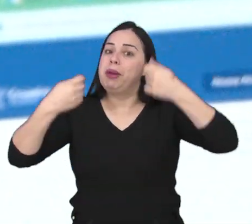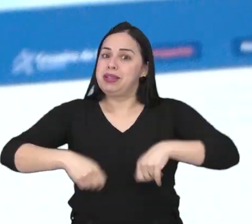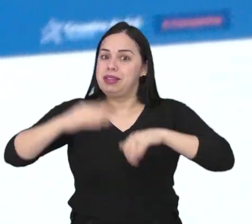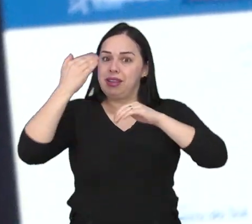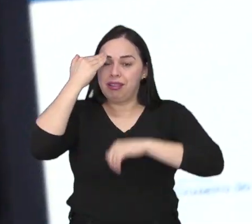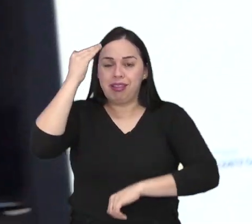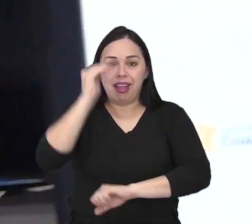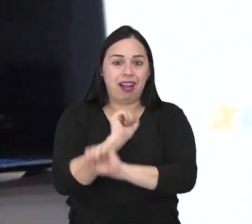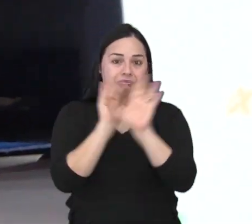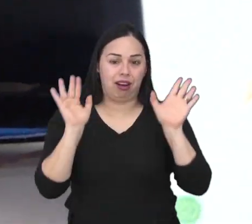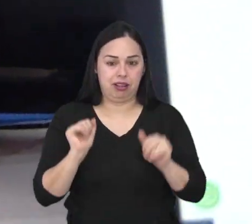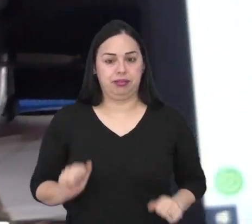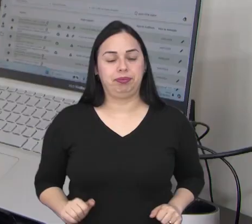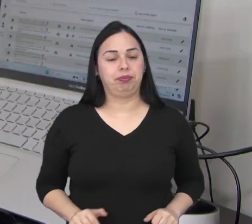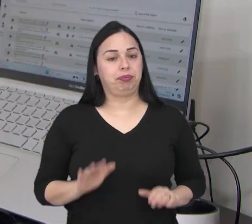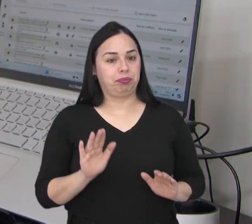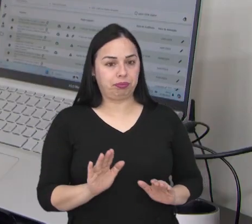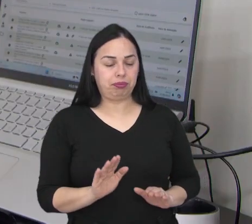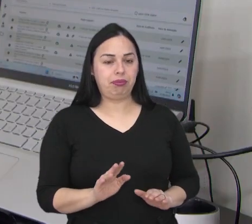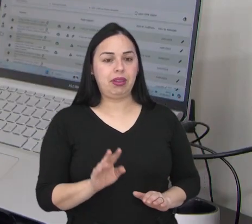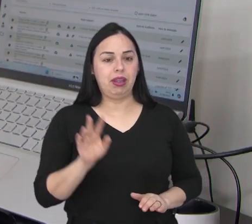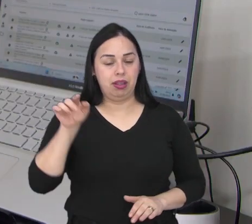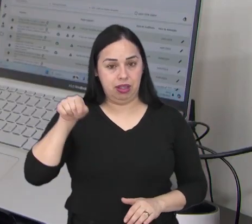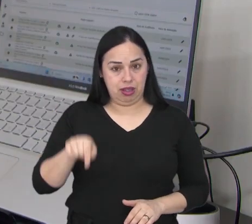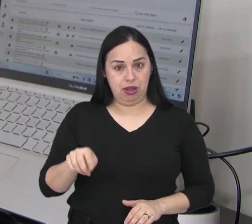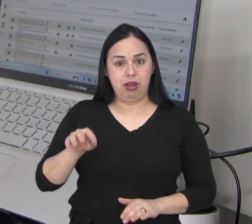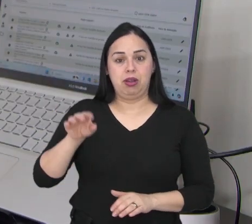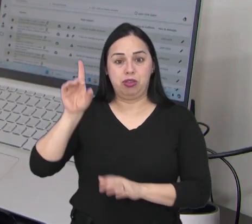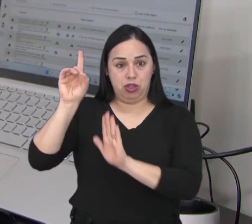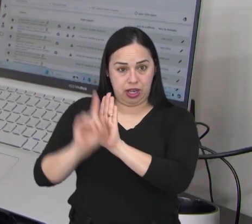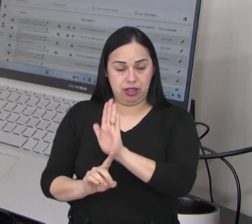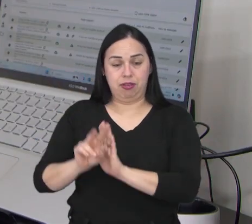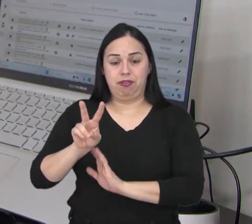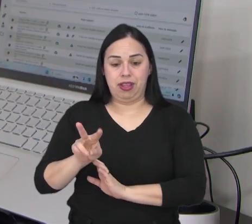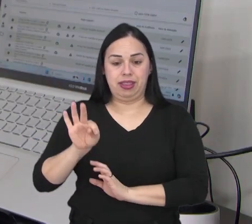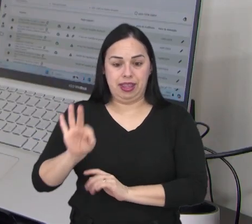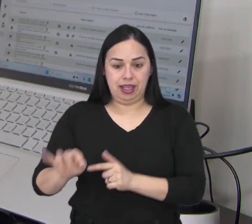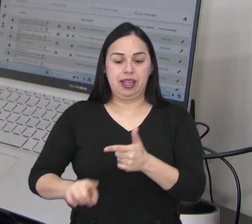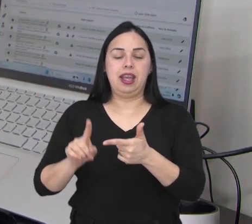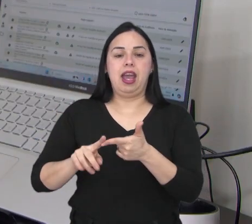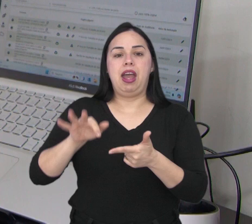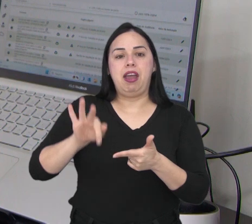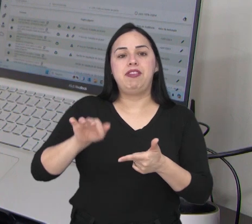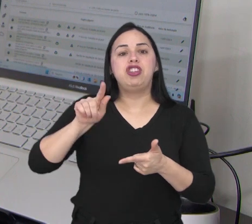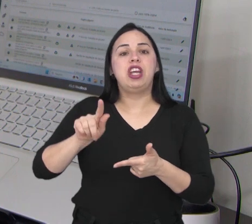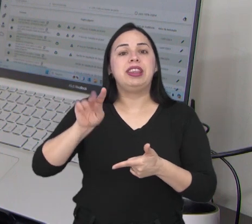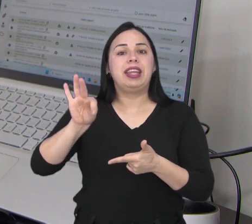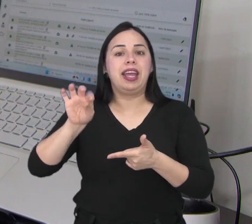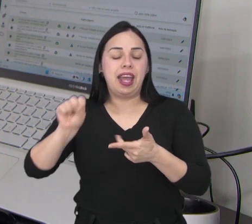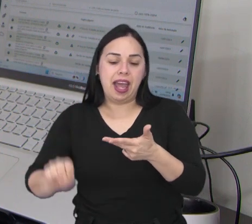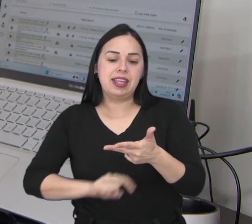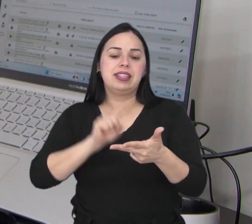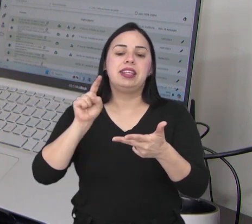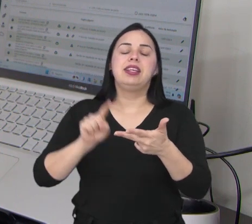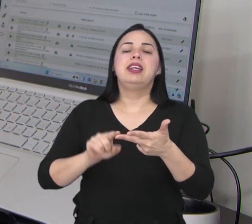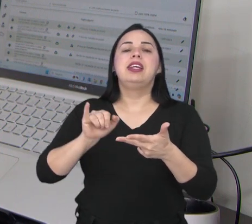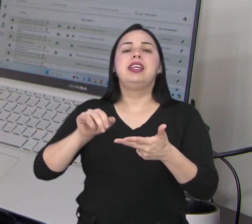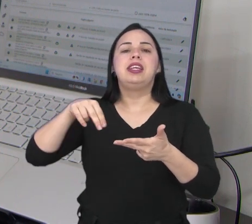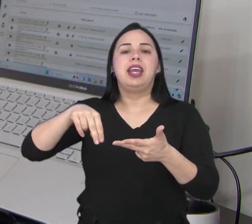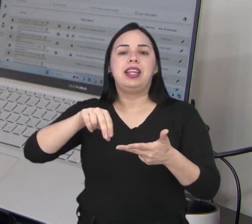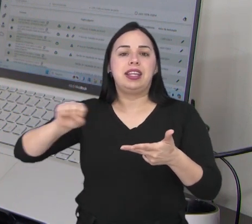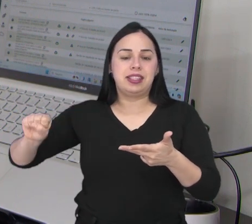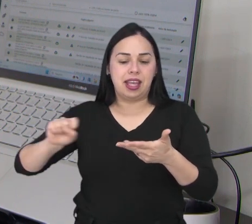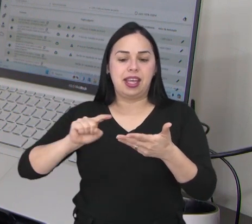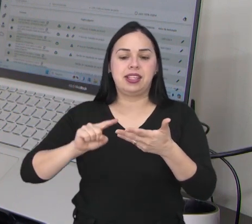e aquilo que é direito. Então seria o VT, o FGTS, o INSS e aí os outros